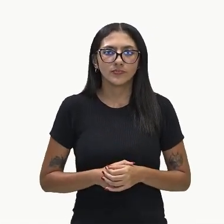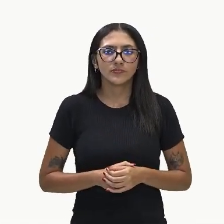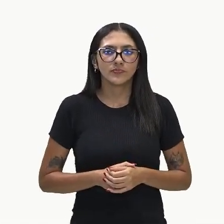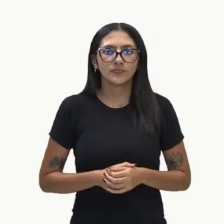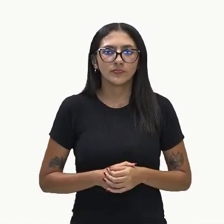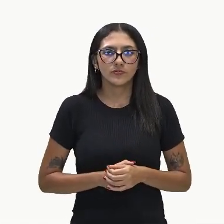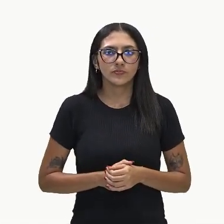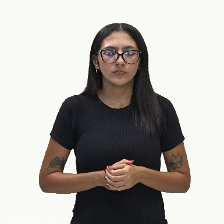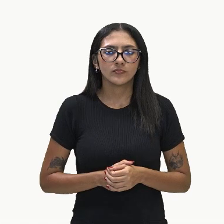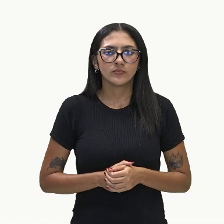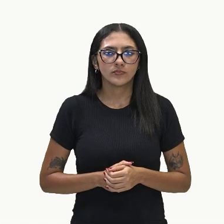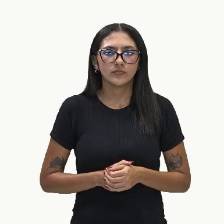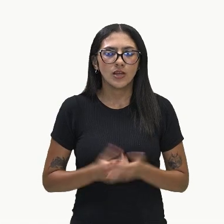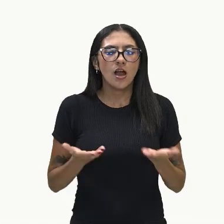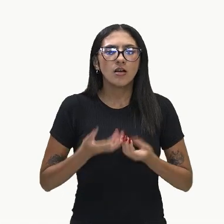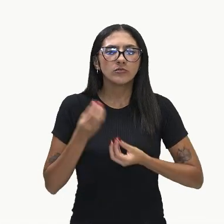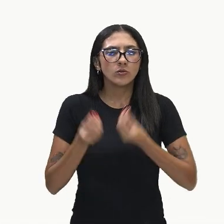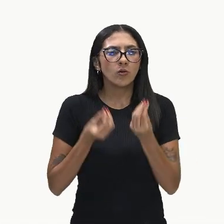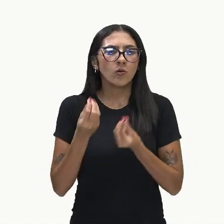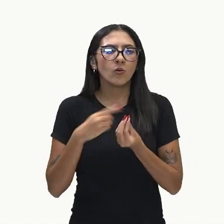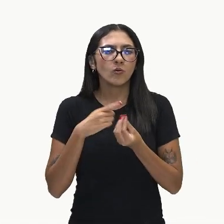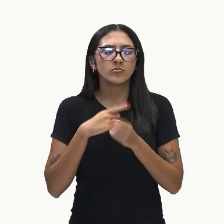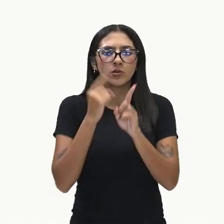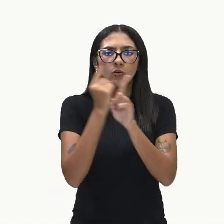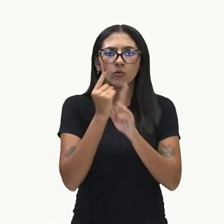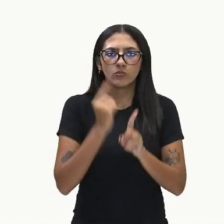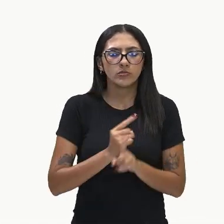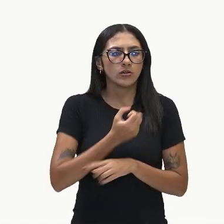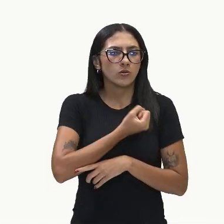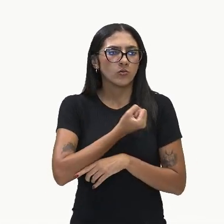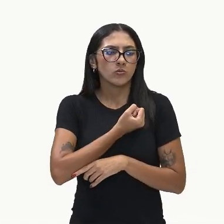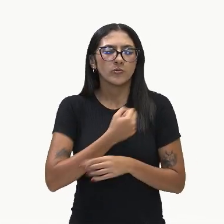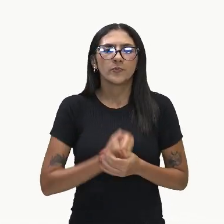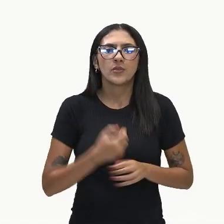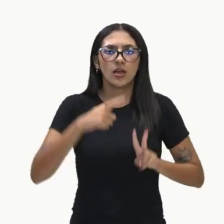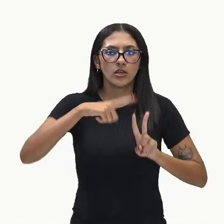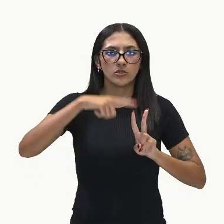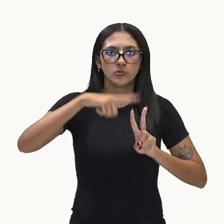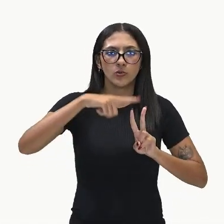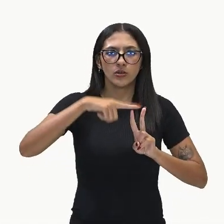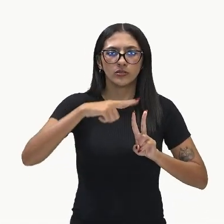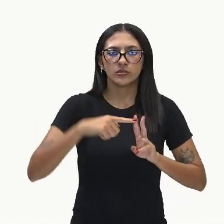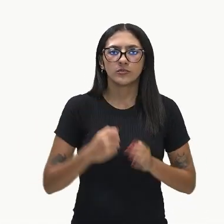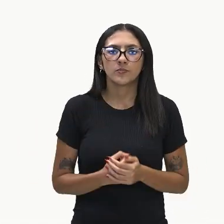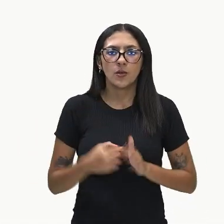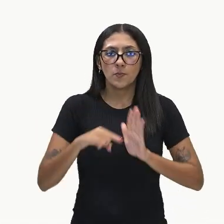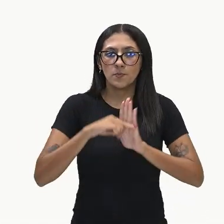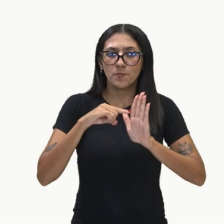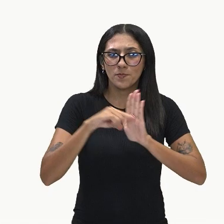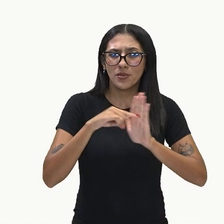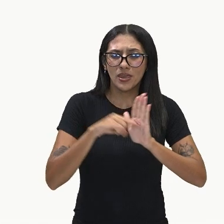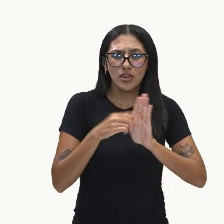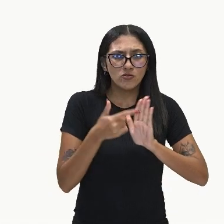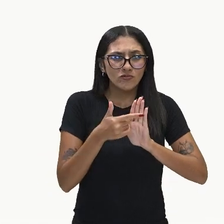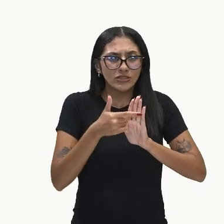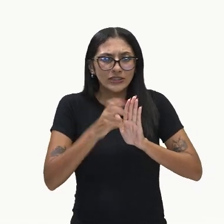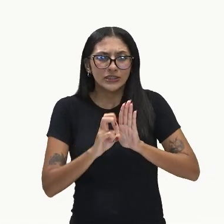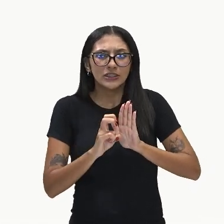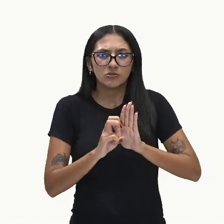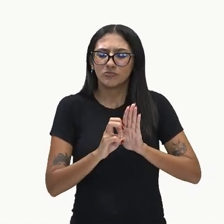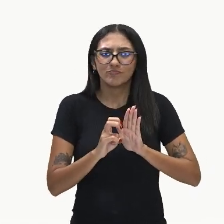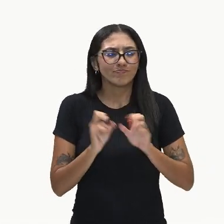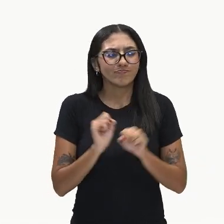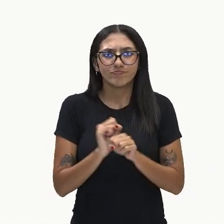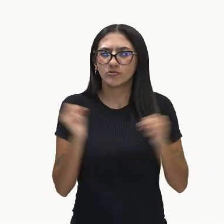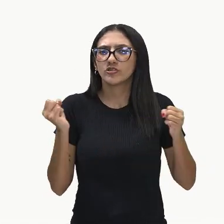tenho como achar um número cuja a raiz quadrada é menos 25? Não. Então, nesse caso,